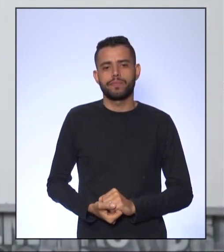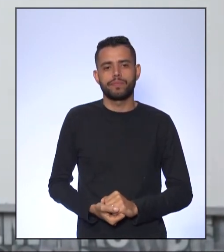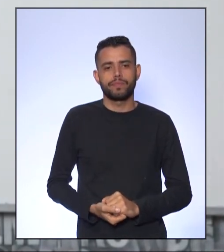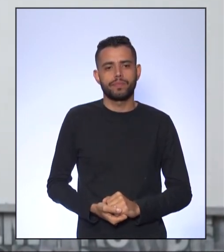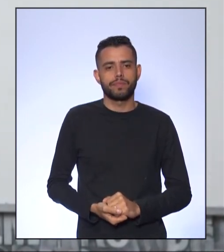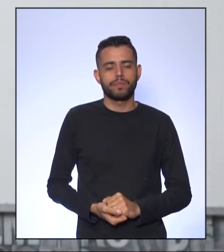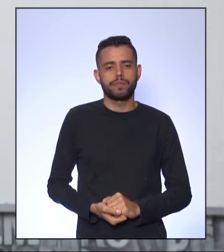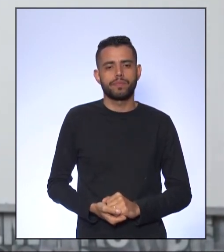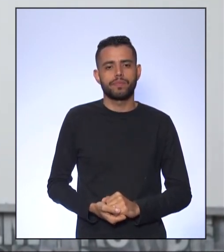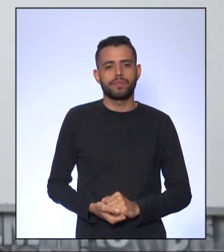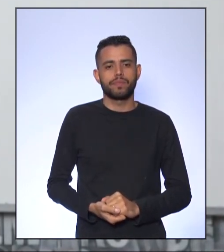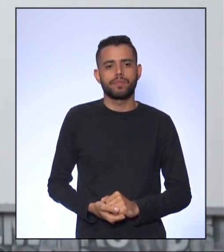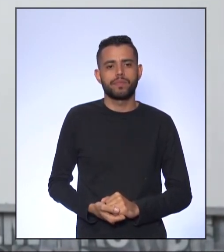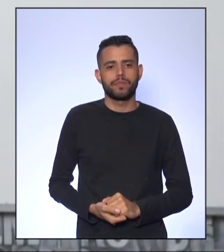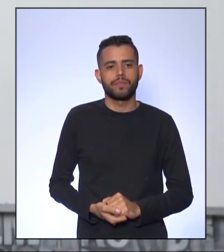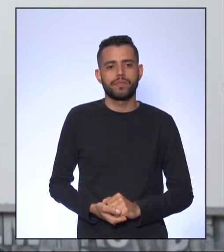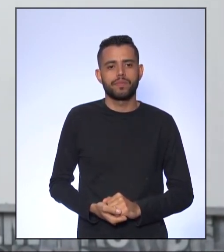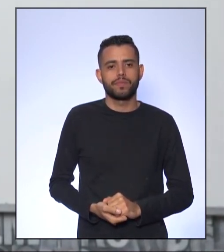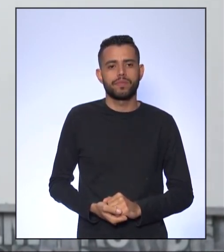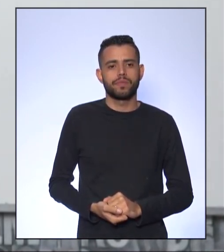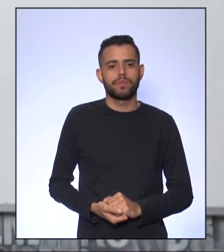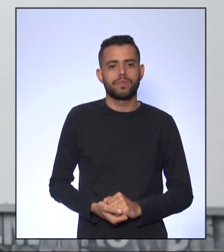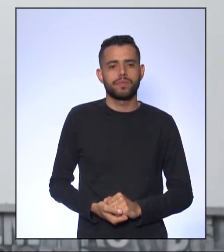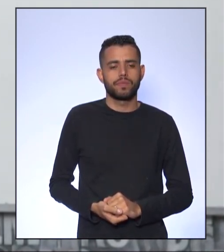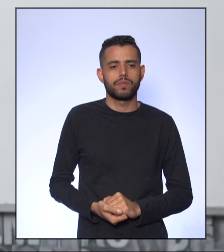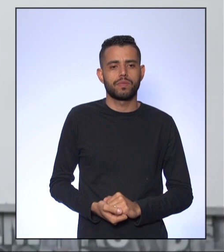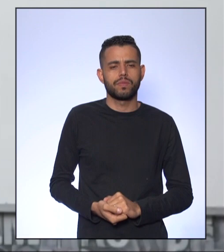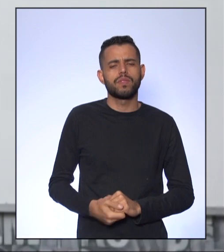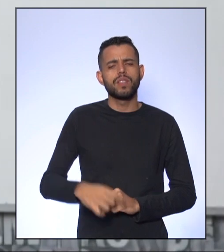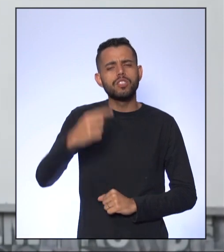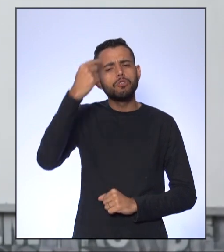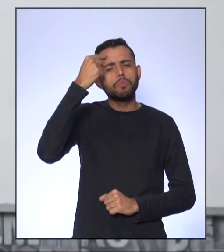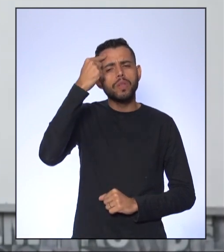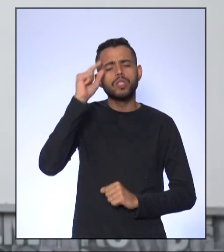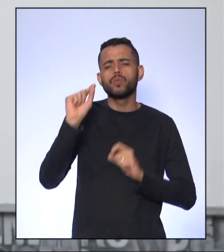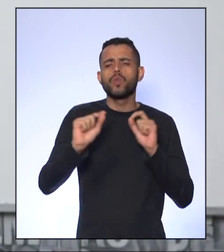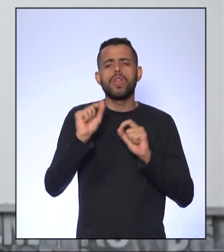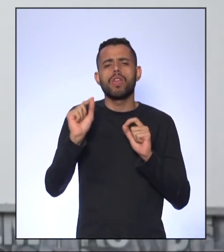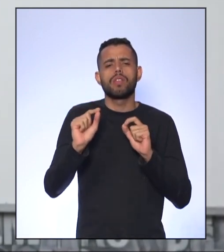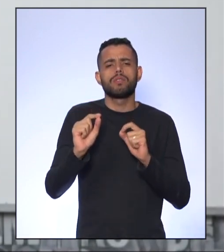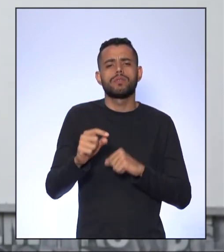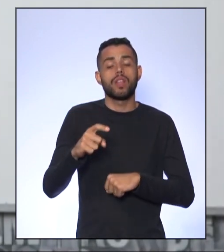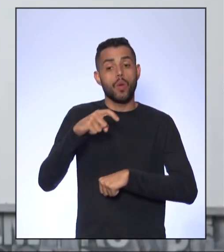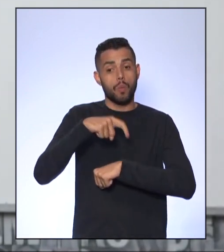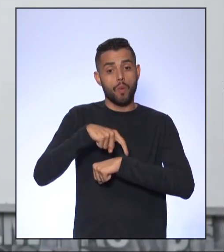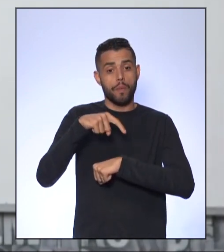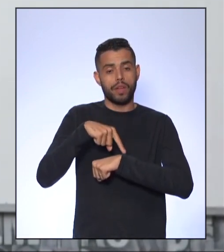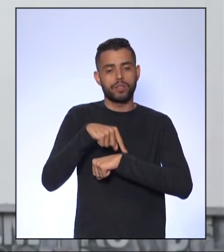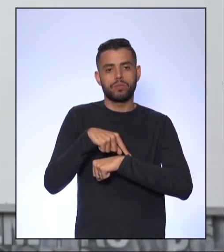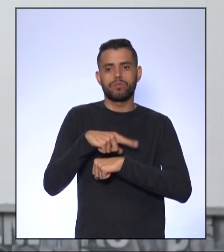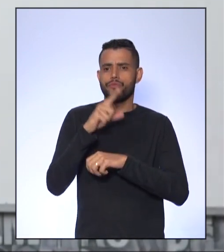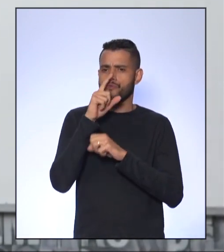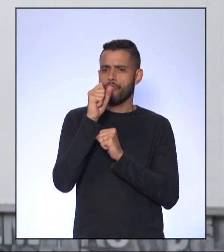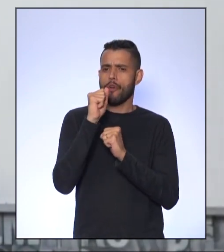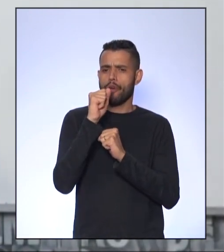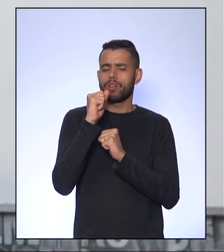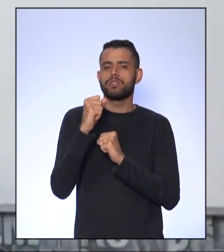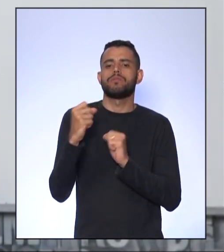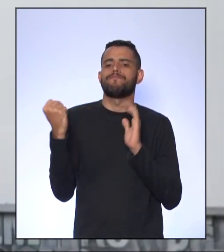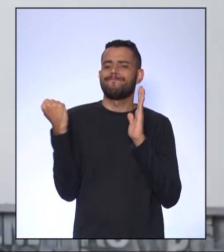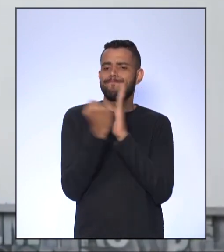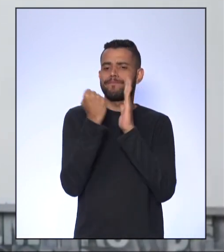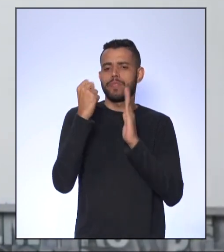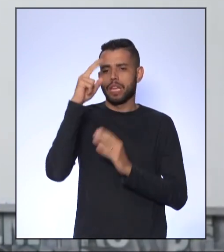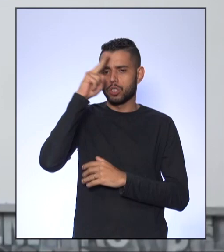nós começamos a refletir sobre um momento bem marcante da história mundial. Eu